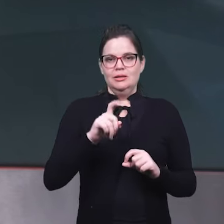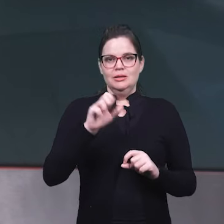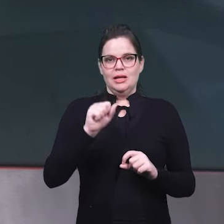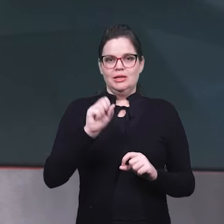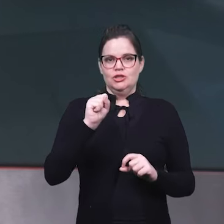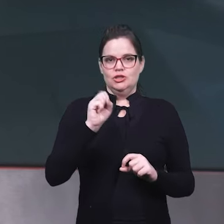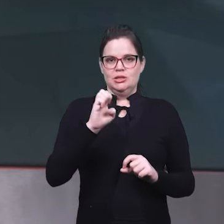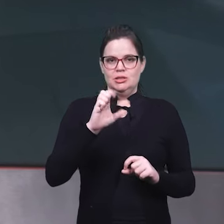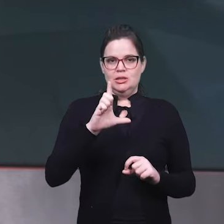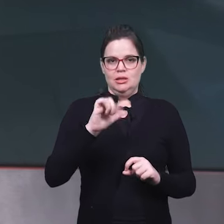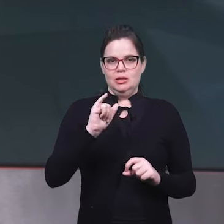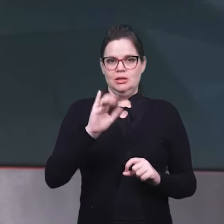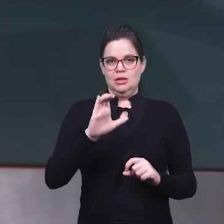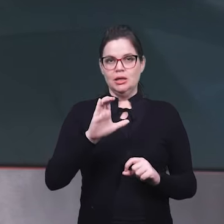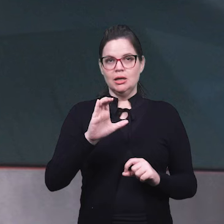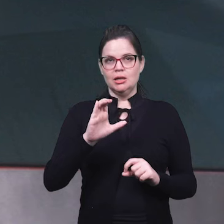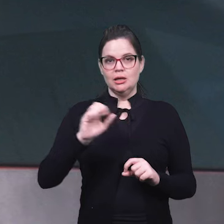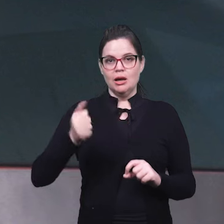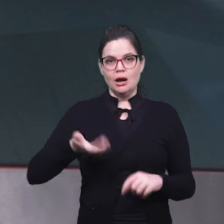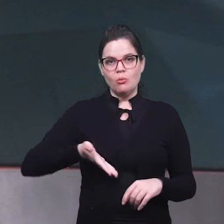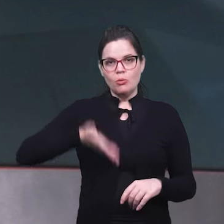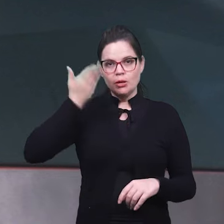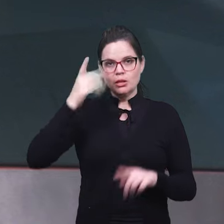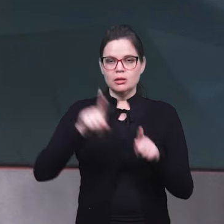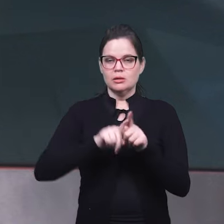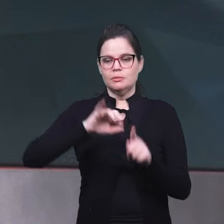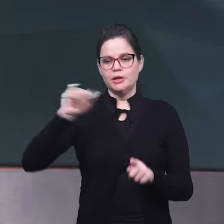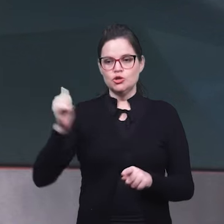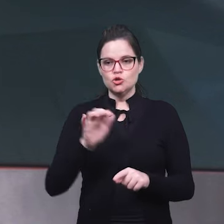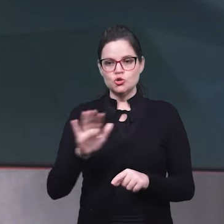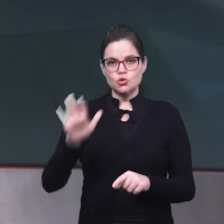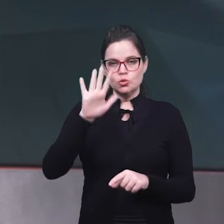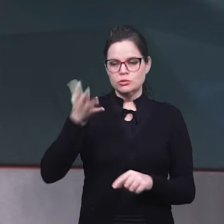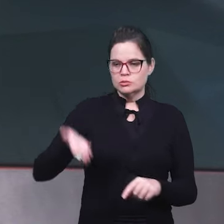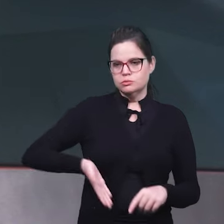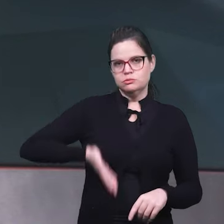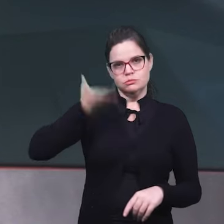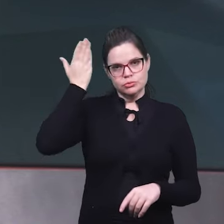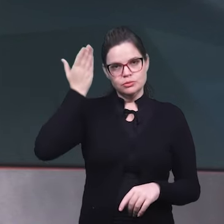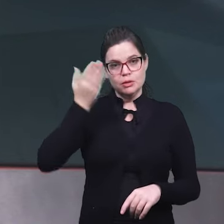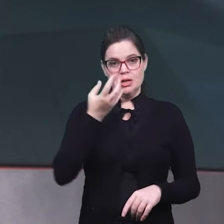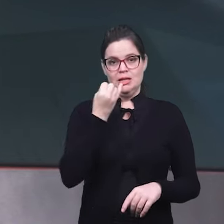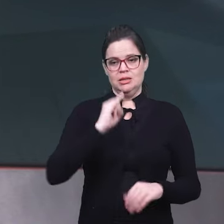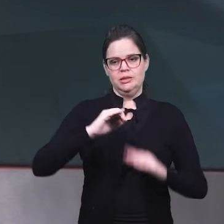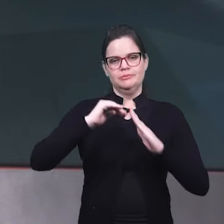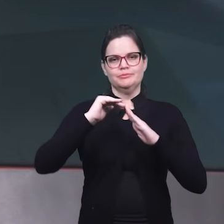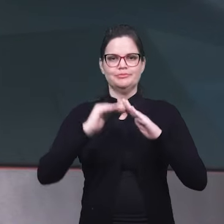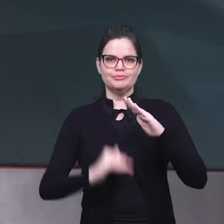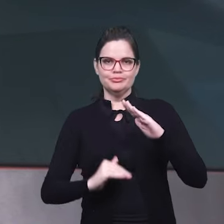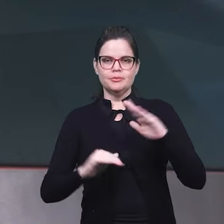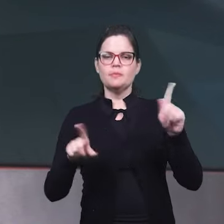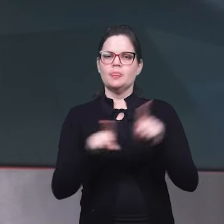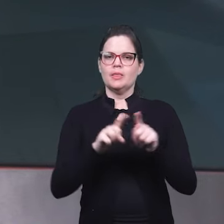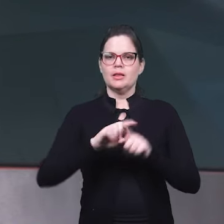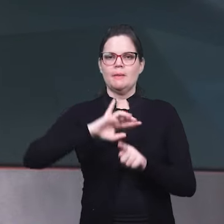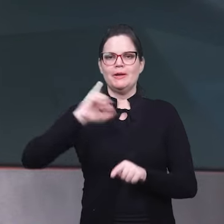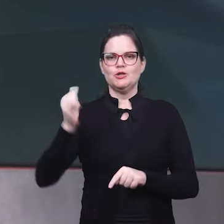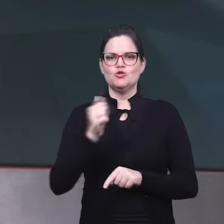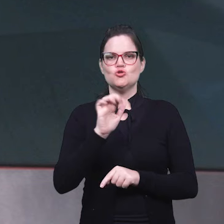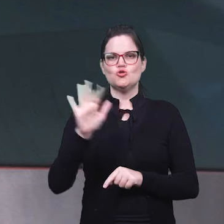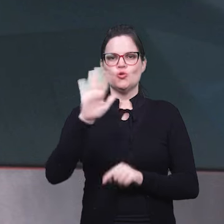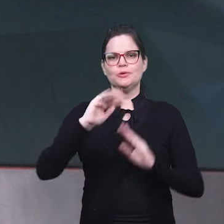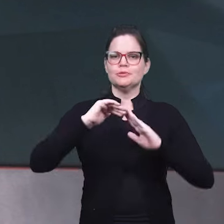a taxa Selic aumenta a taxa de juros no mercado. Quando ela baixa,